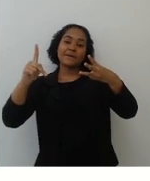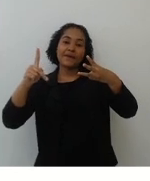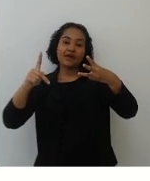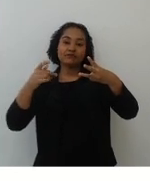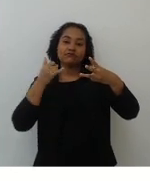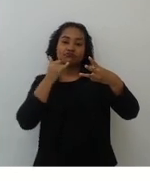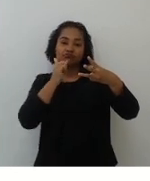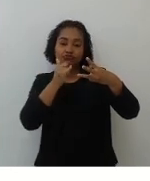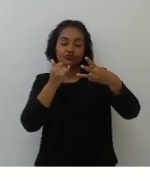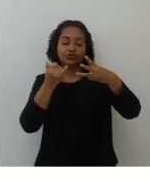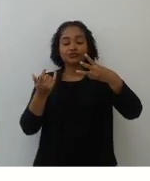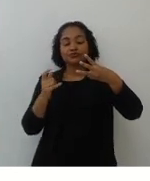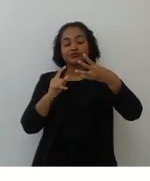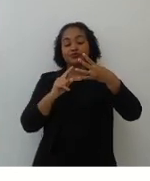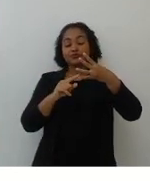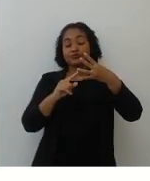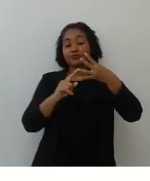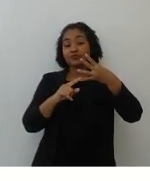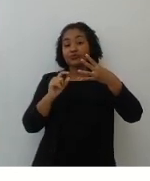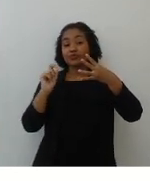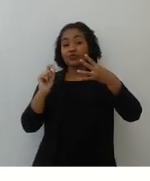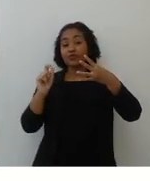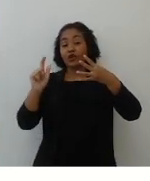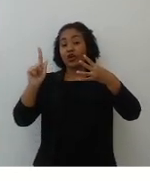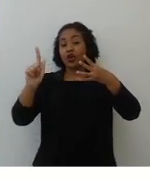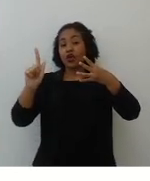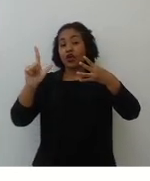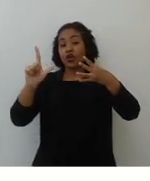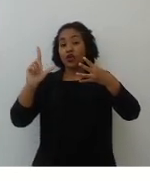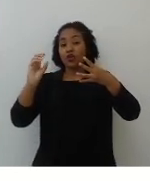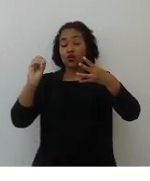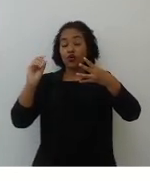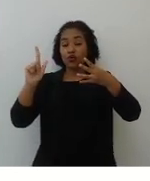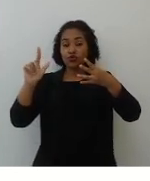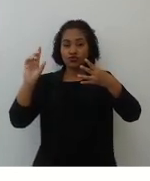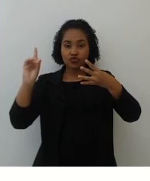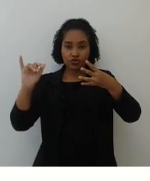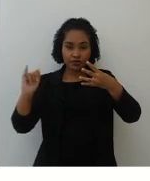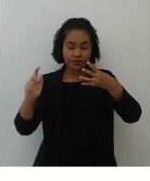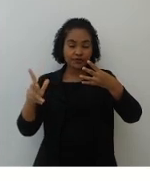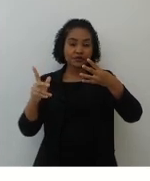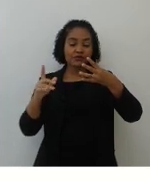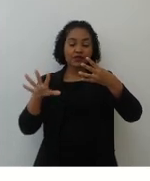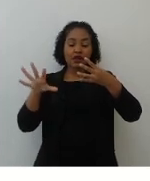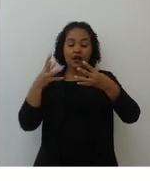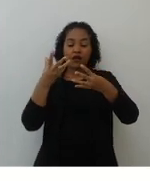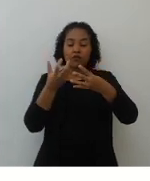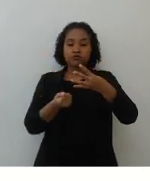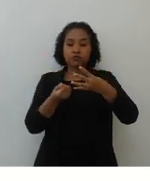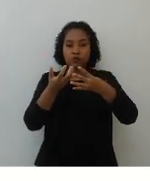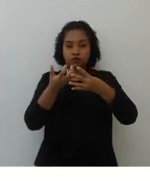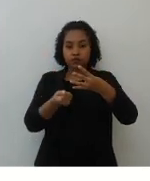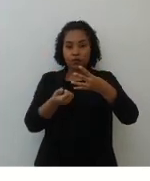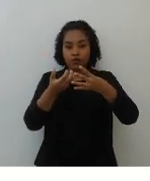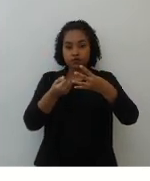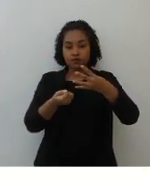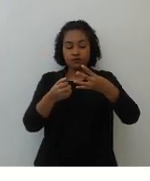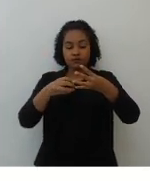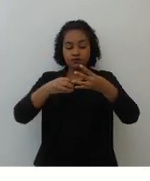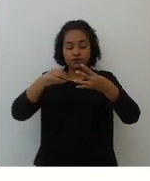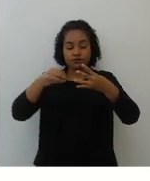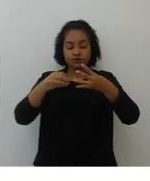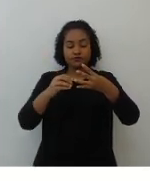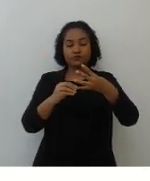com digestão intracelular e o aparelho de Golgi com a parte de empacotamento e formação